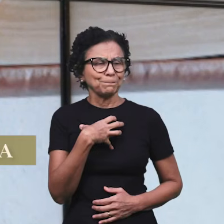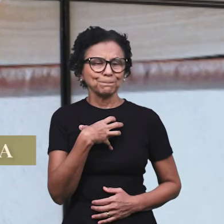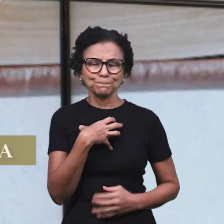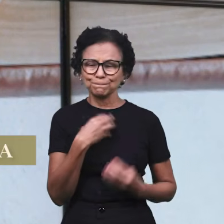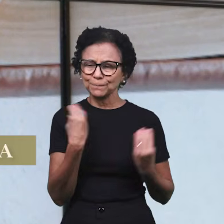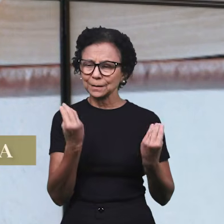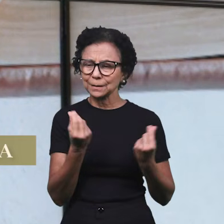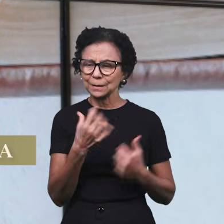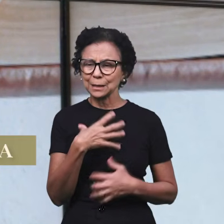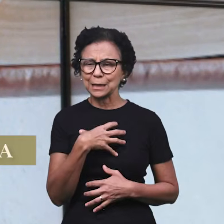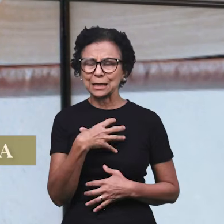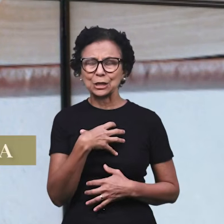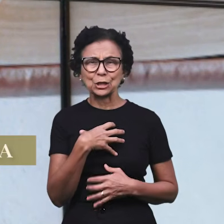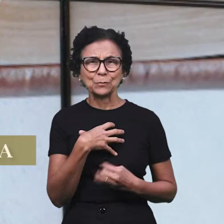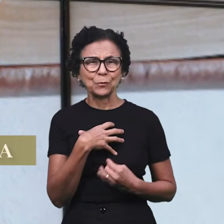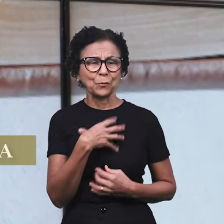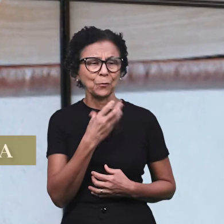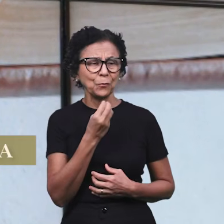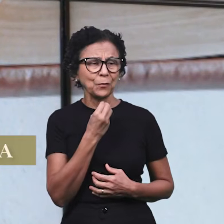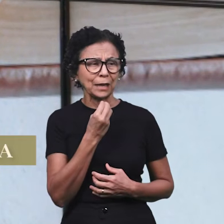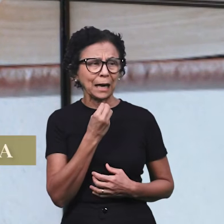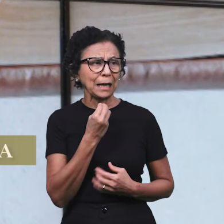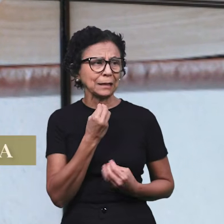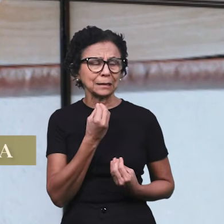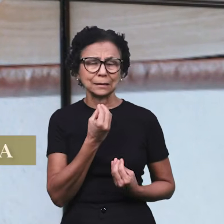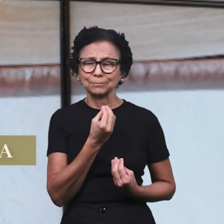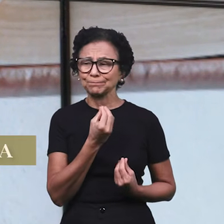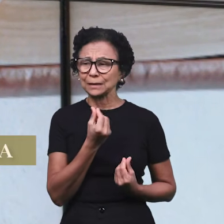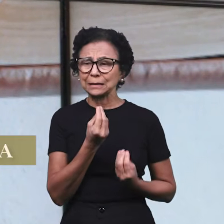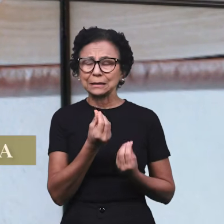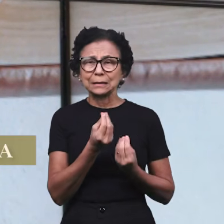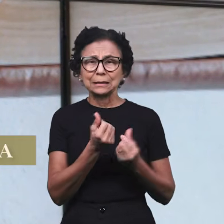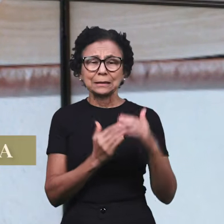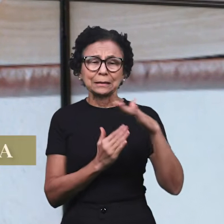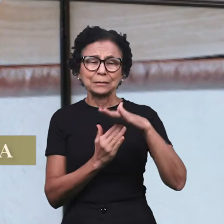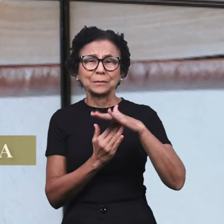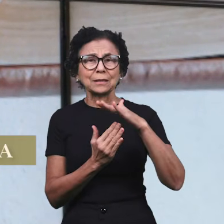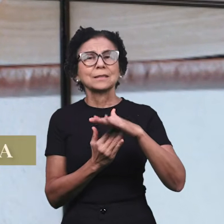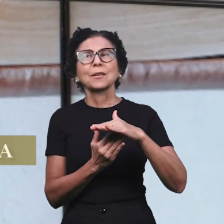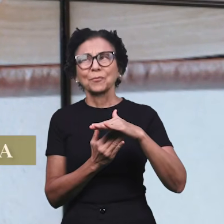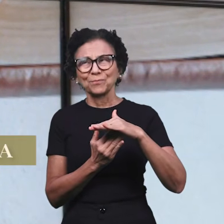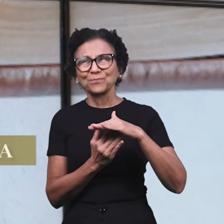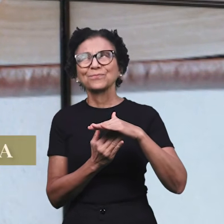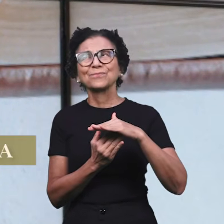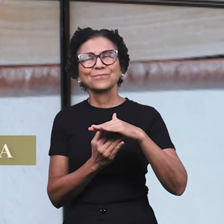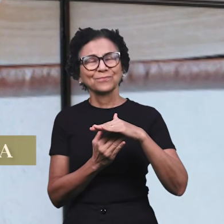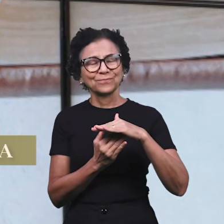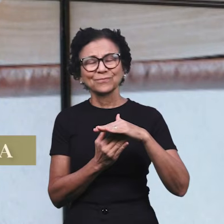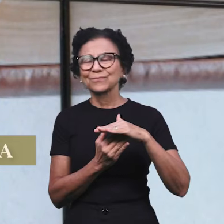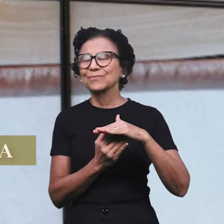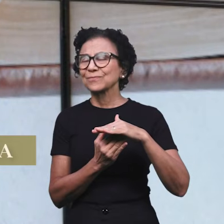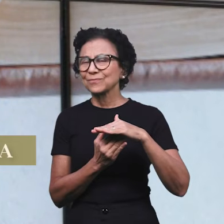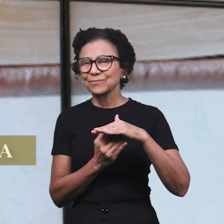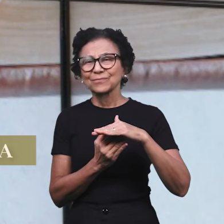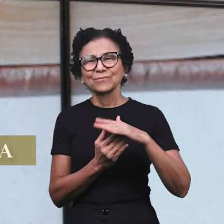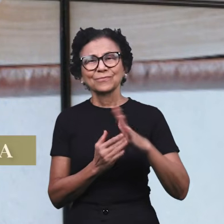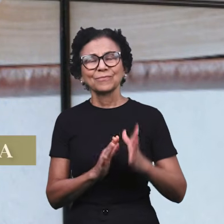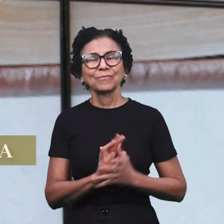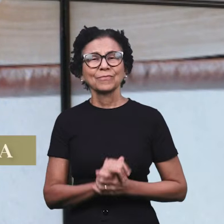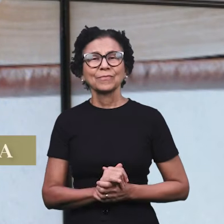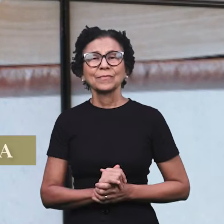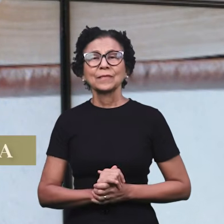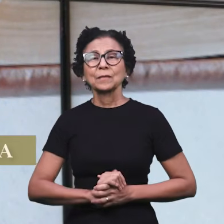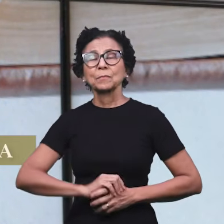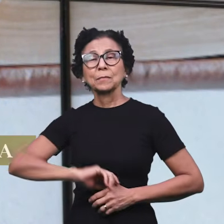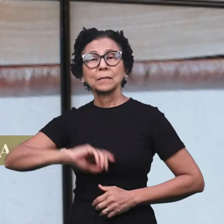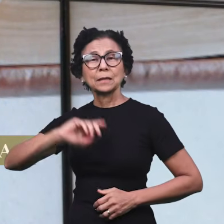que é a rocha, que sustenta a nossa casa. Então o Senhor fala dessa rocha, nós vamos ser edificados na rocha.